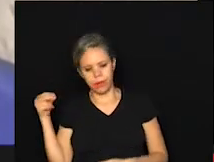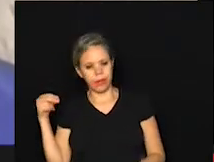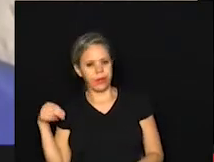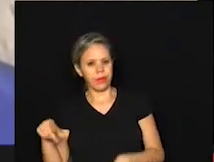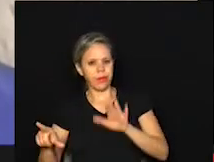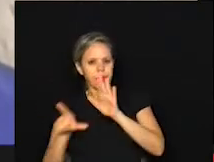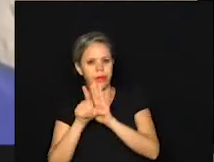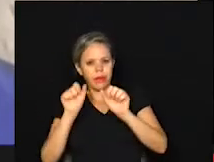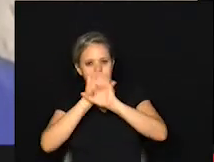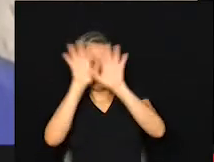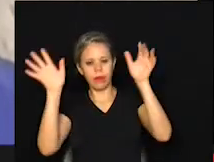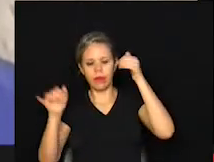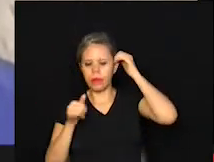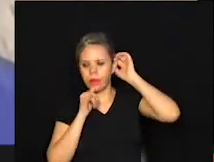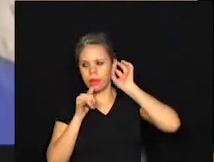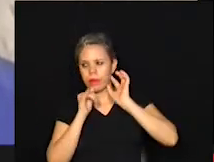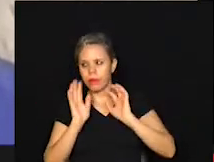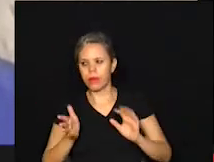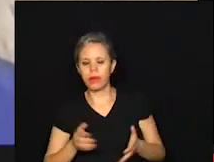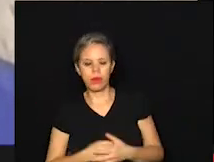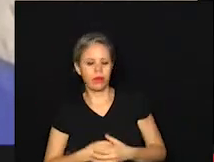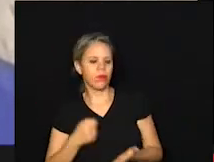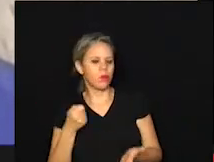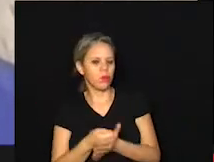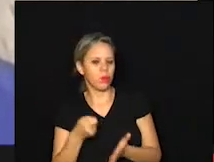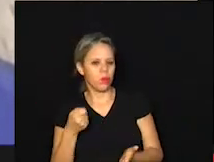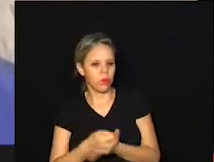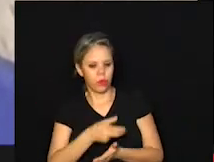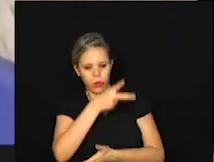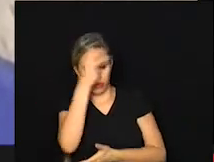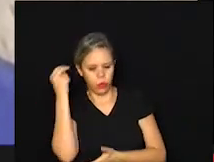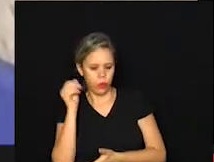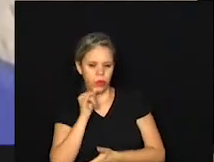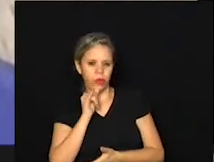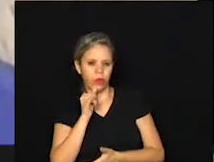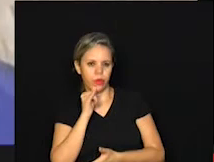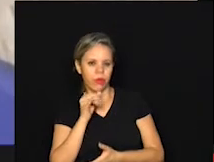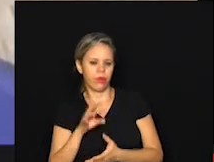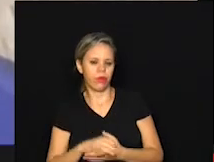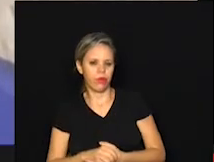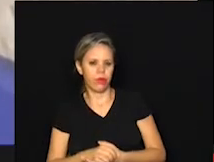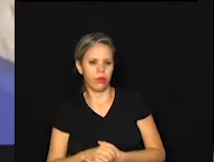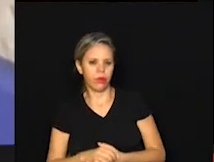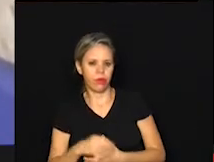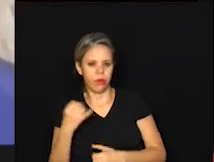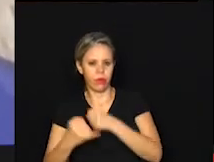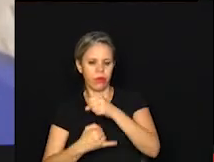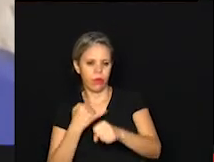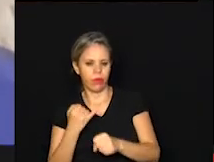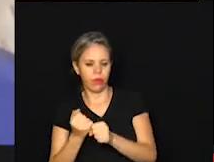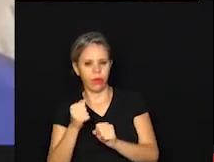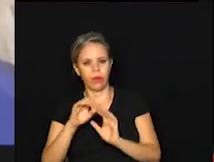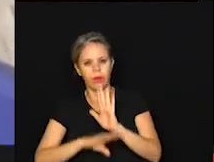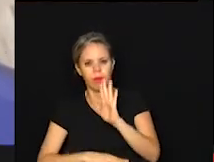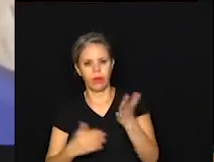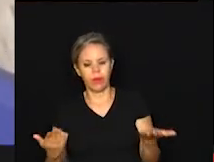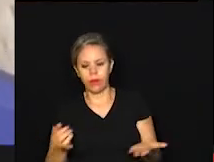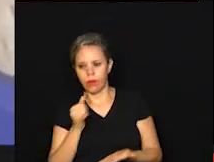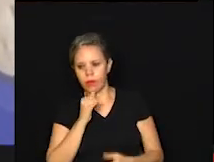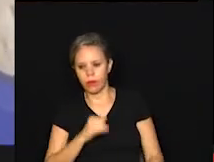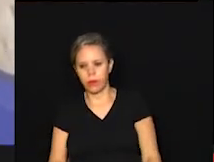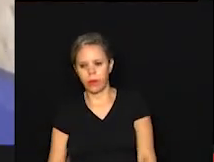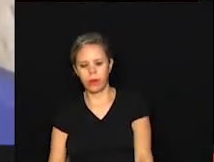de transparência já obriga o poder público a deixar no site essas atas. Agora,